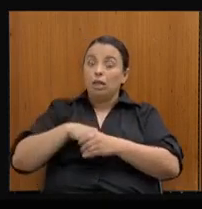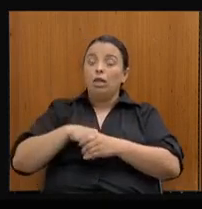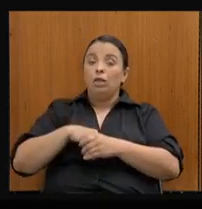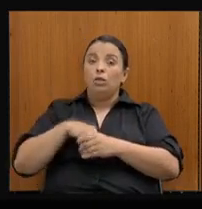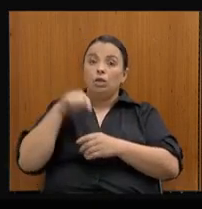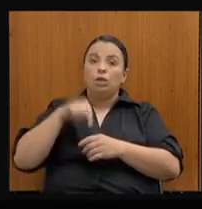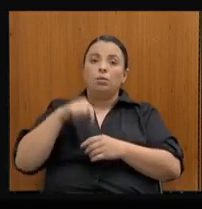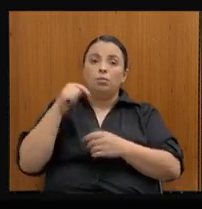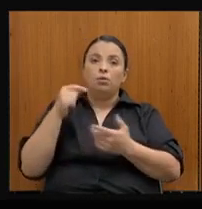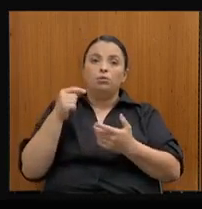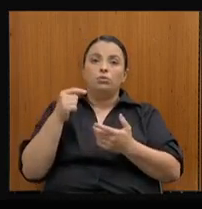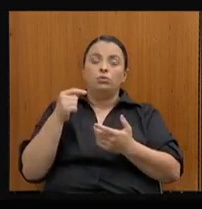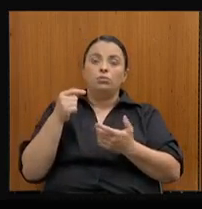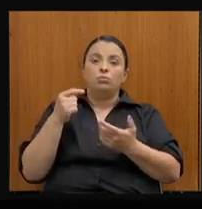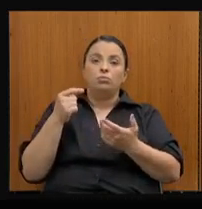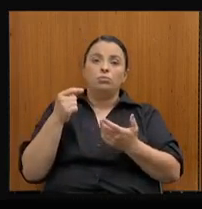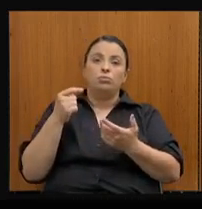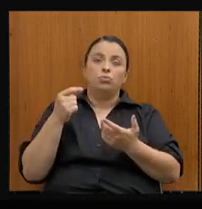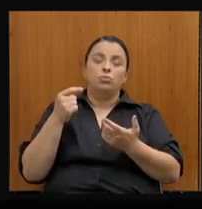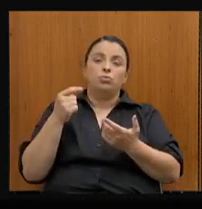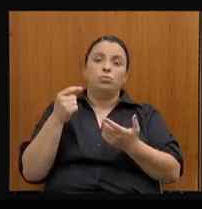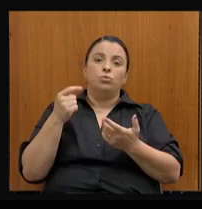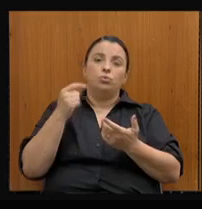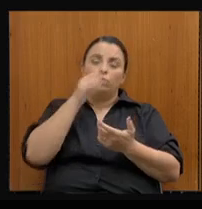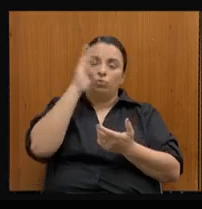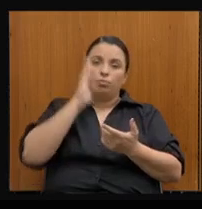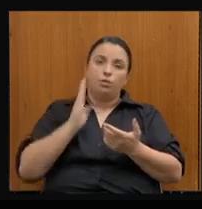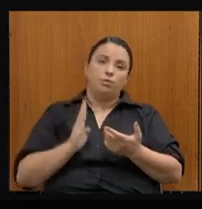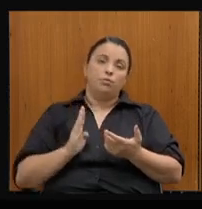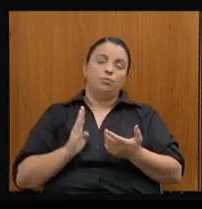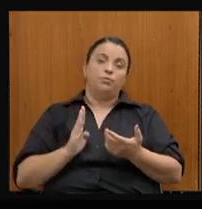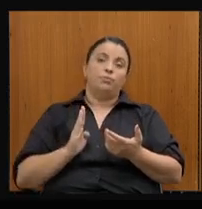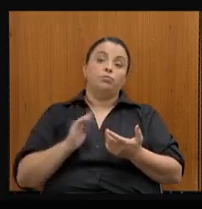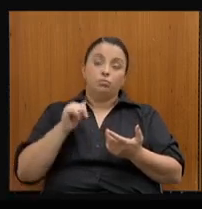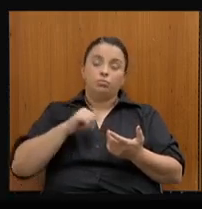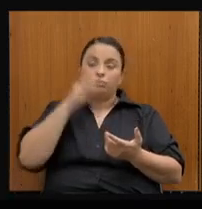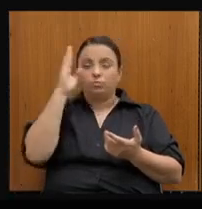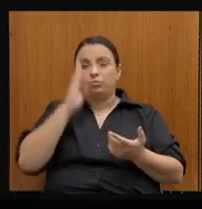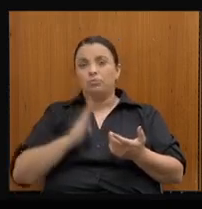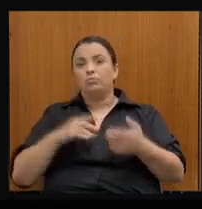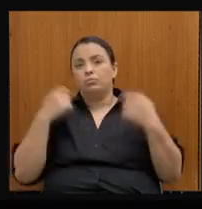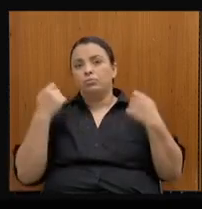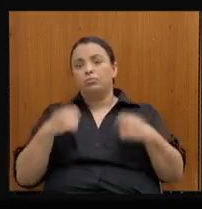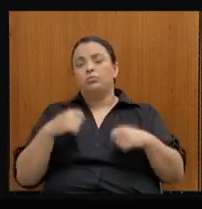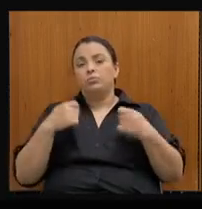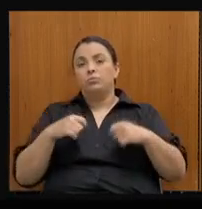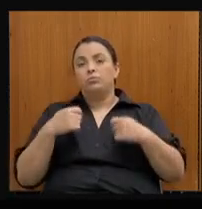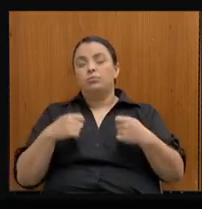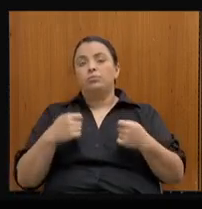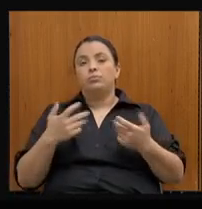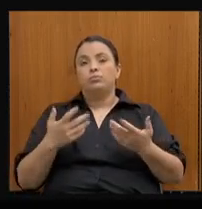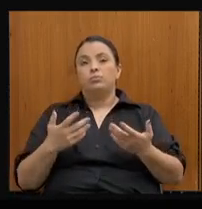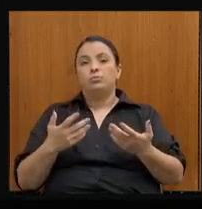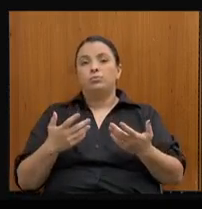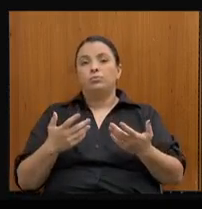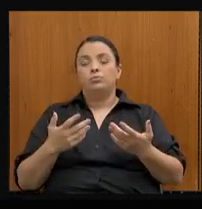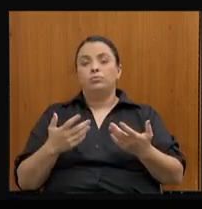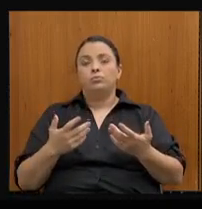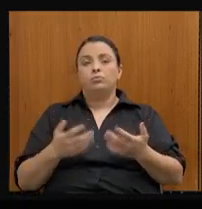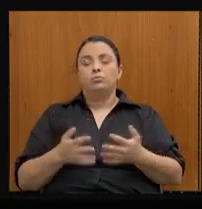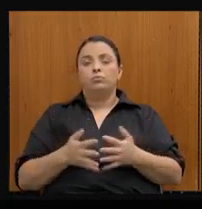que a gente precinhos assim né O Brasil precisa Então é preço a